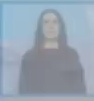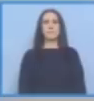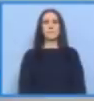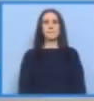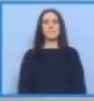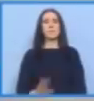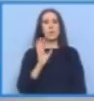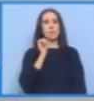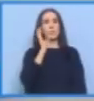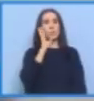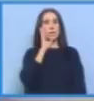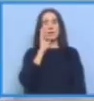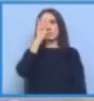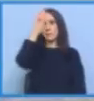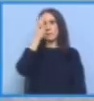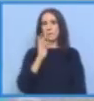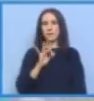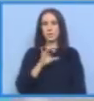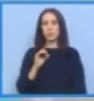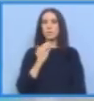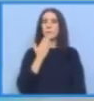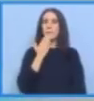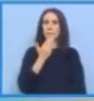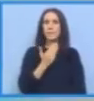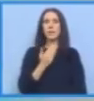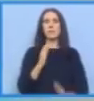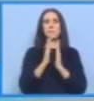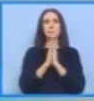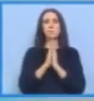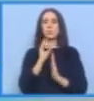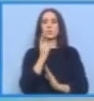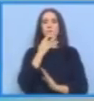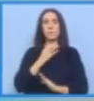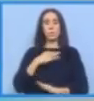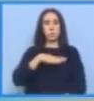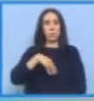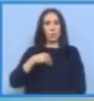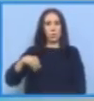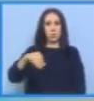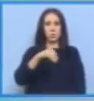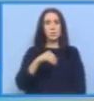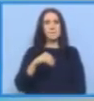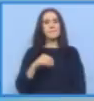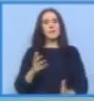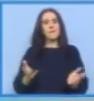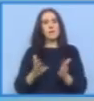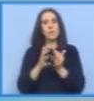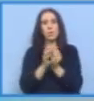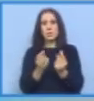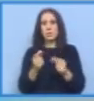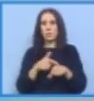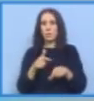Olá, muito boa tarde. O Papa Francisco pede a todas as dioceses do mundo que promovam um momento de oração